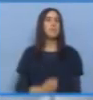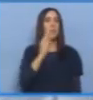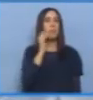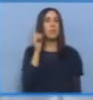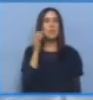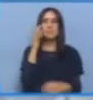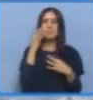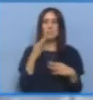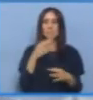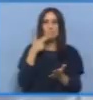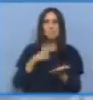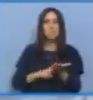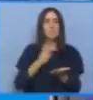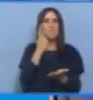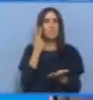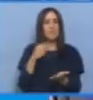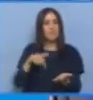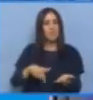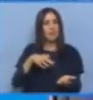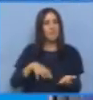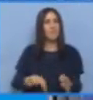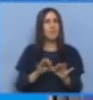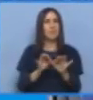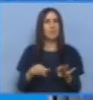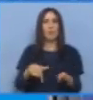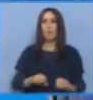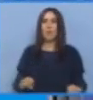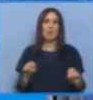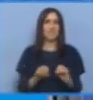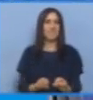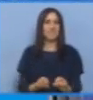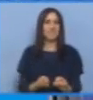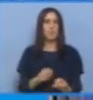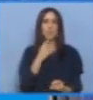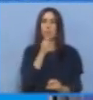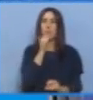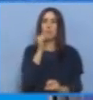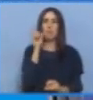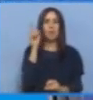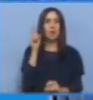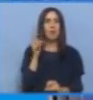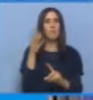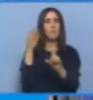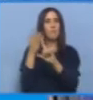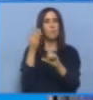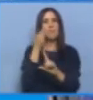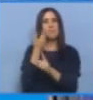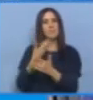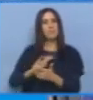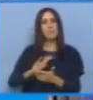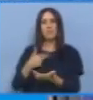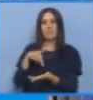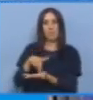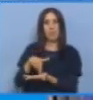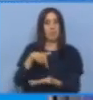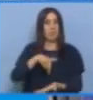e tão genuína que nós queremos isso cá também. E cá não existe, não é? Eu costumo dizer muito que lá eles estão focados no ser e no estar.